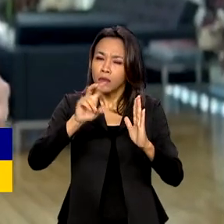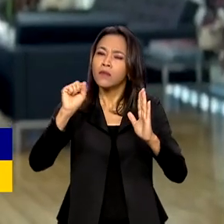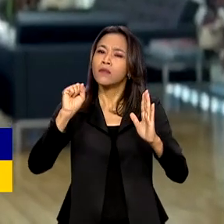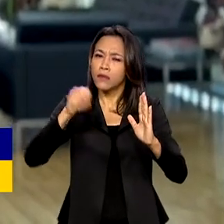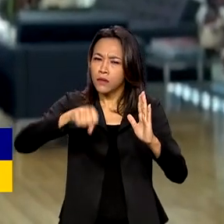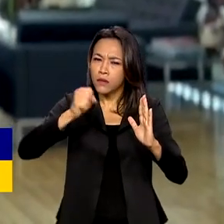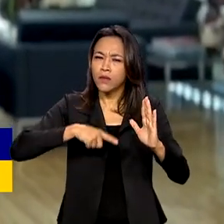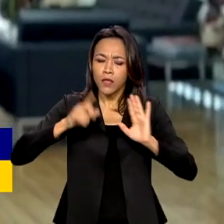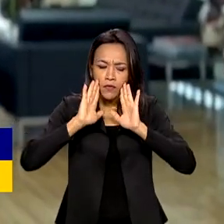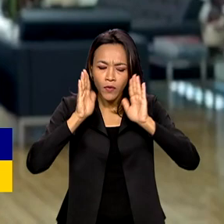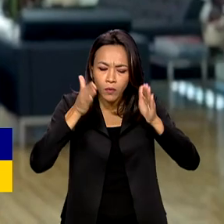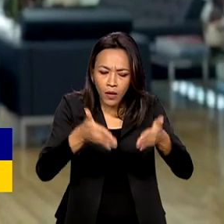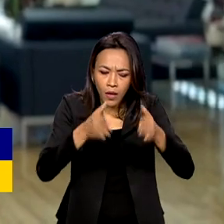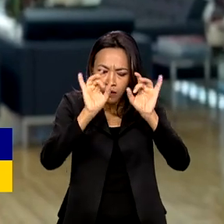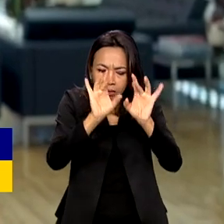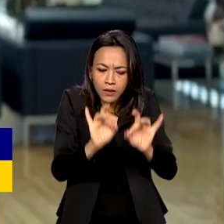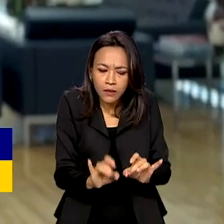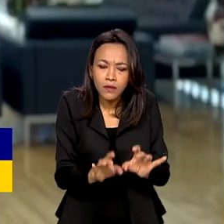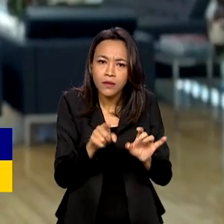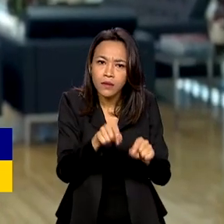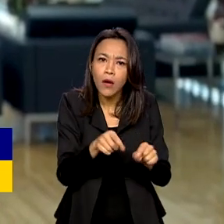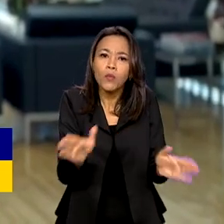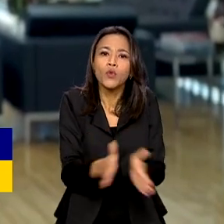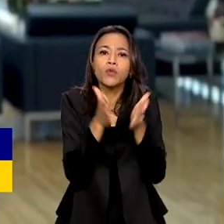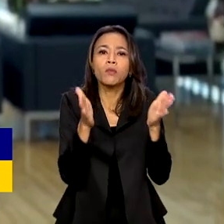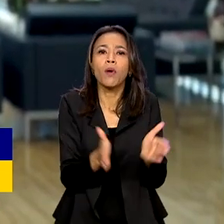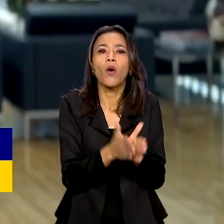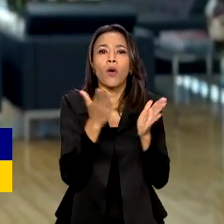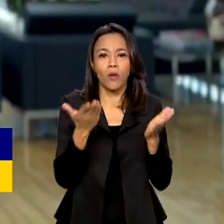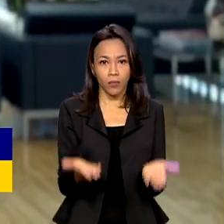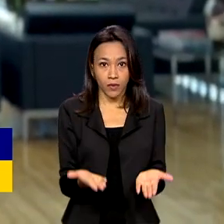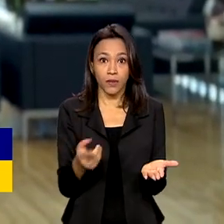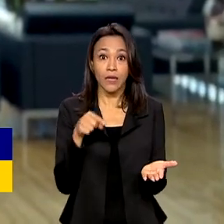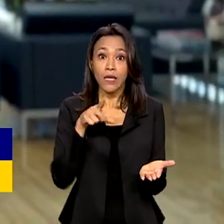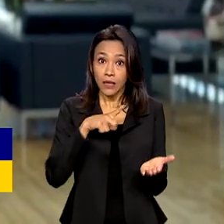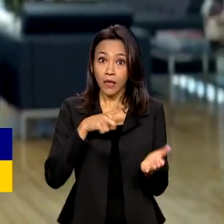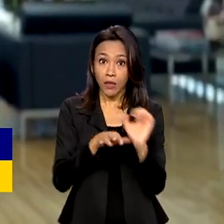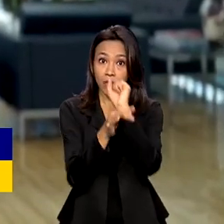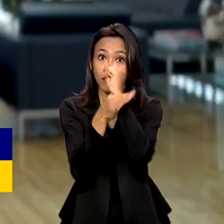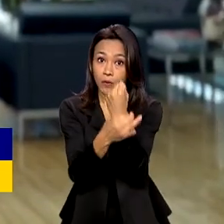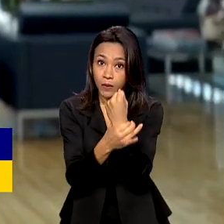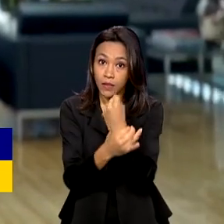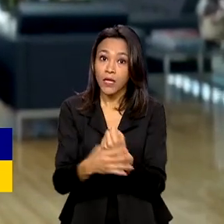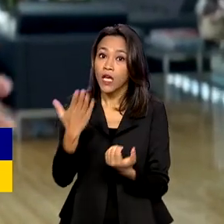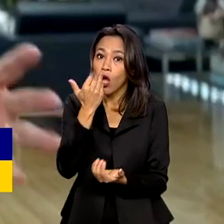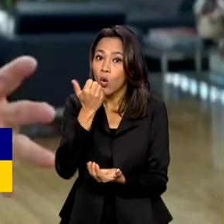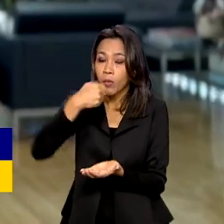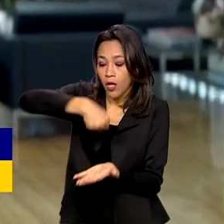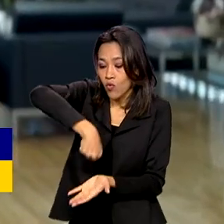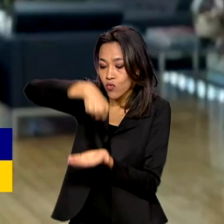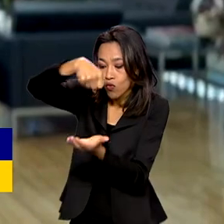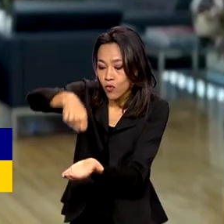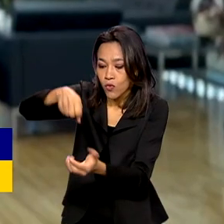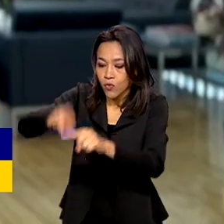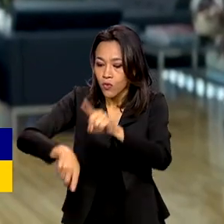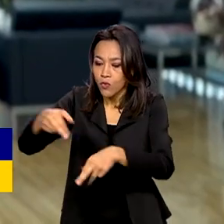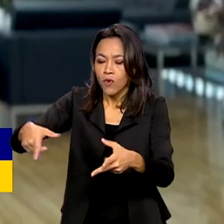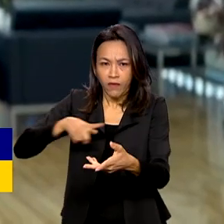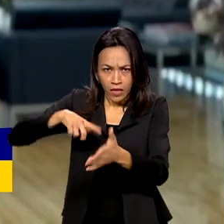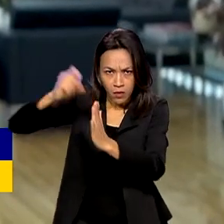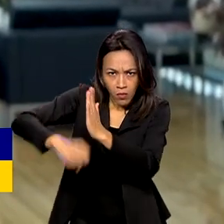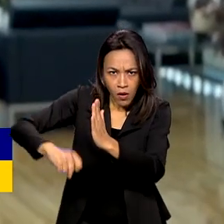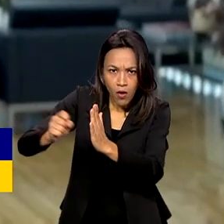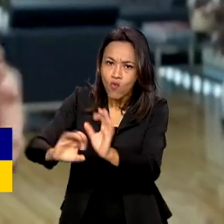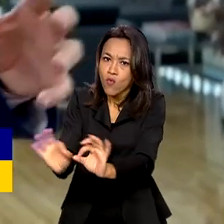na aprovação da câmara ali nós temos a garantia de que a cesta básica não será tributado